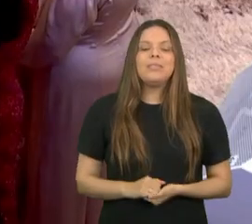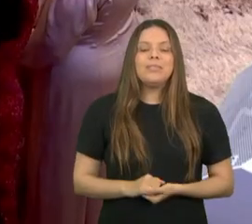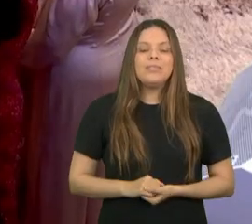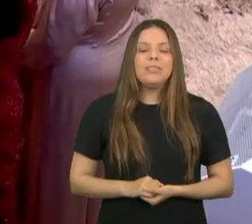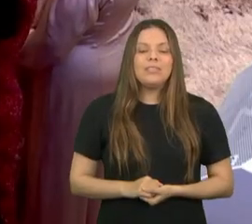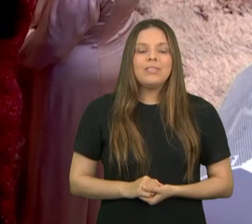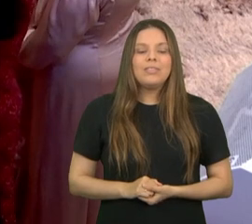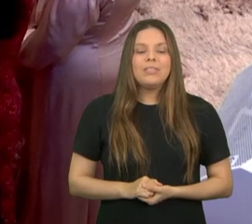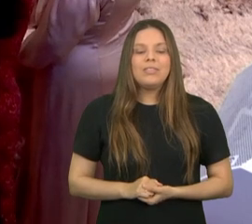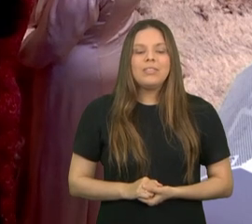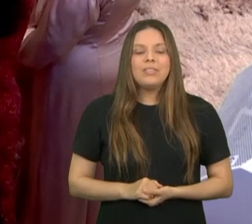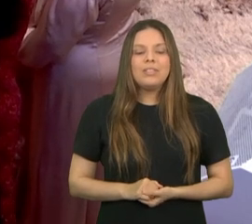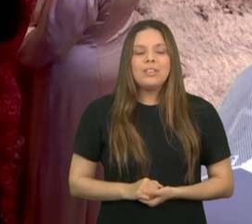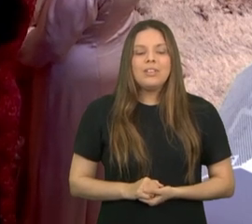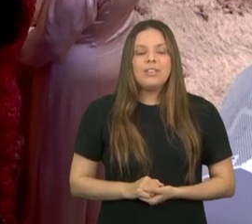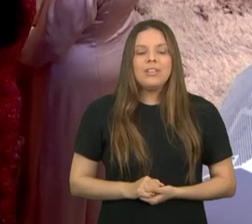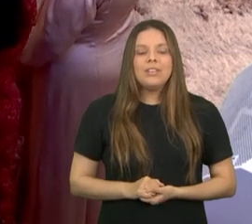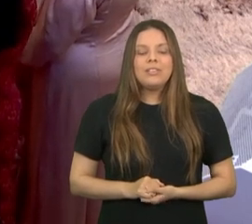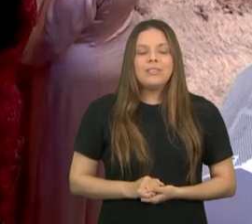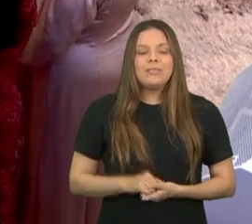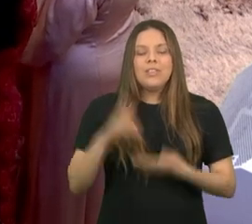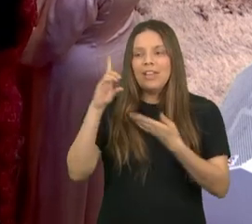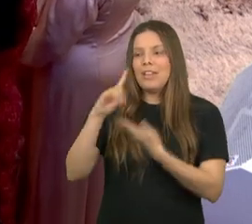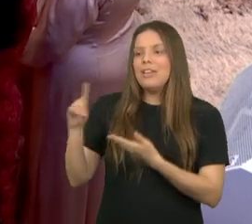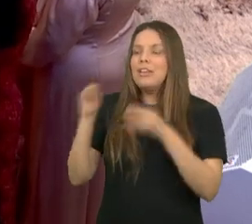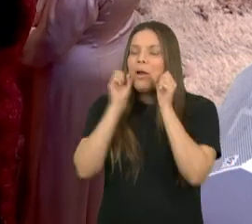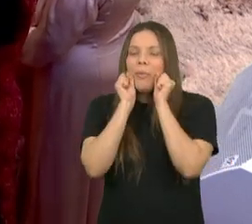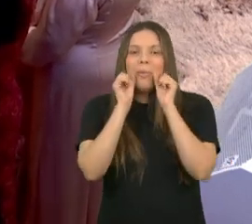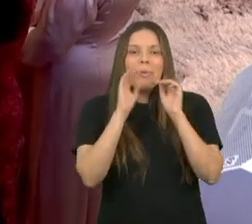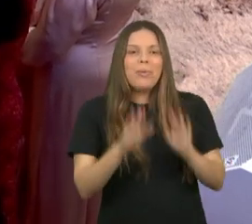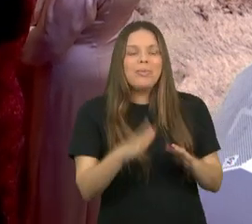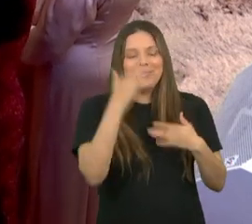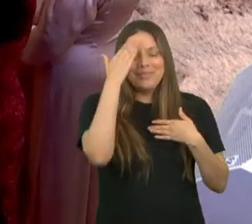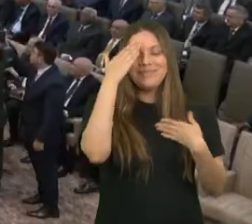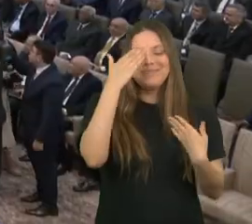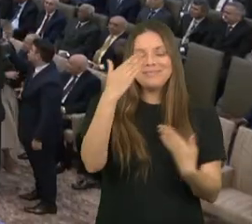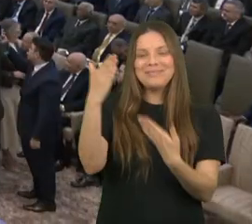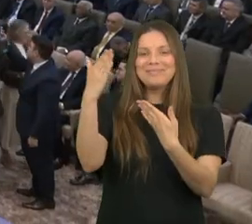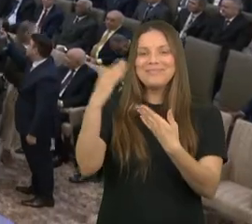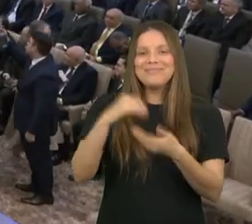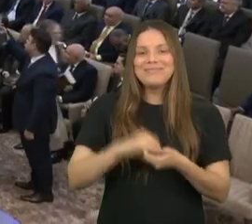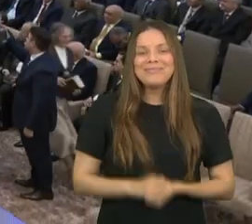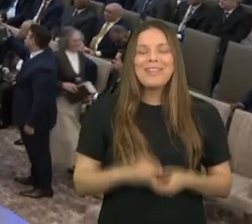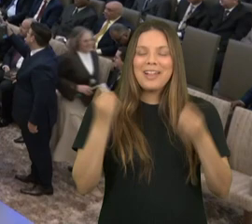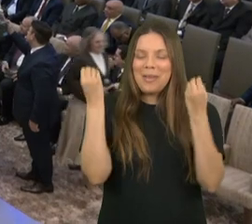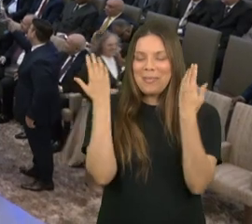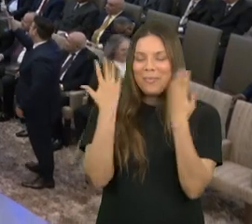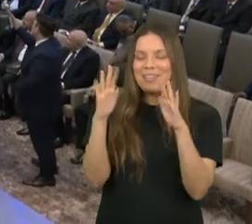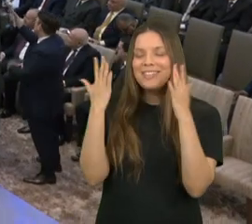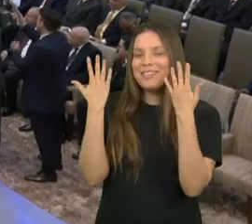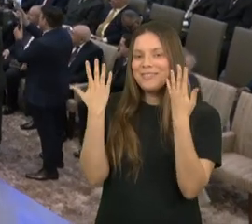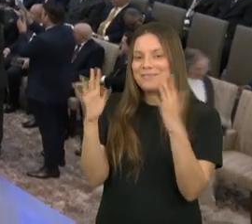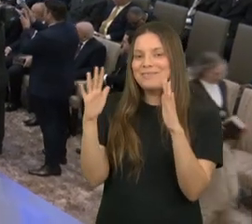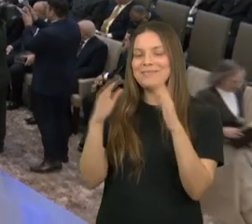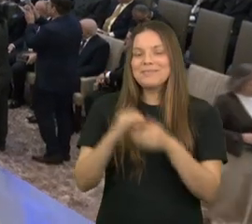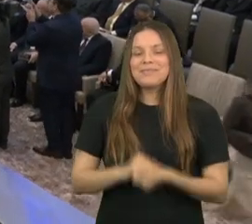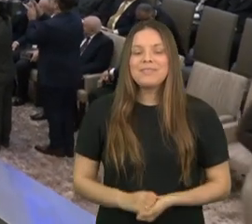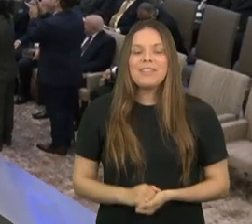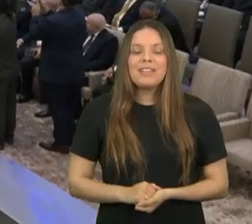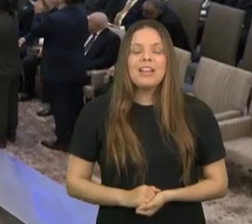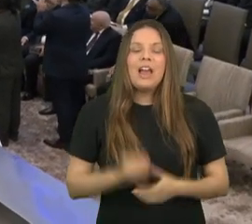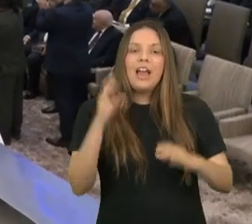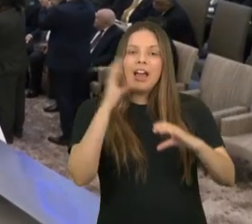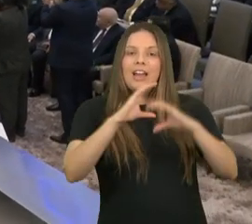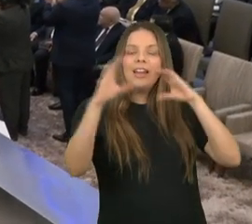parte dessa homenagem da família. Amém. Deus abençoe. Obrigado. Feliz aniversário. A gente em casa canta